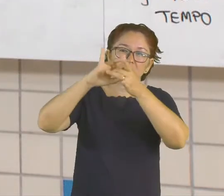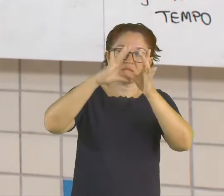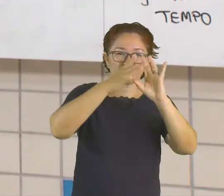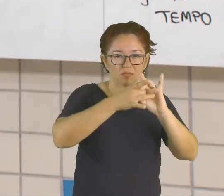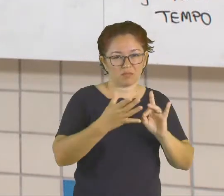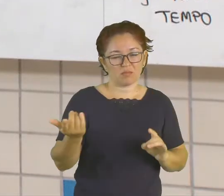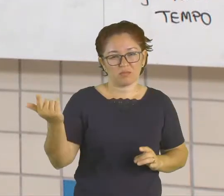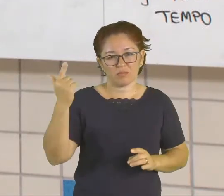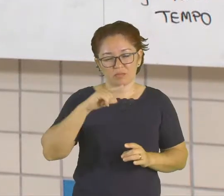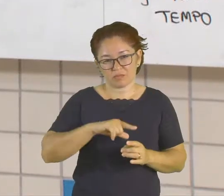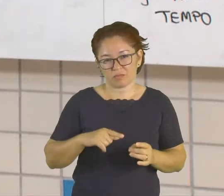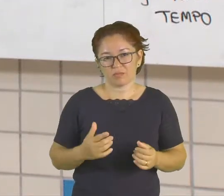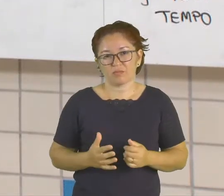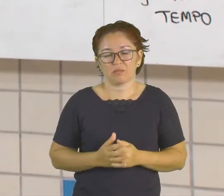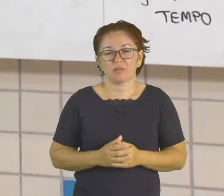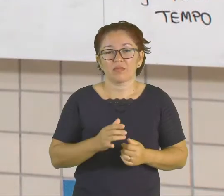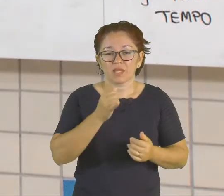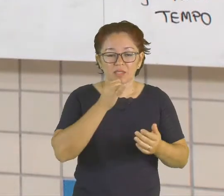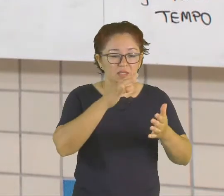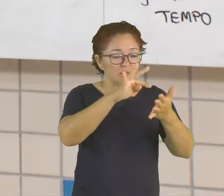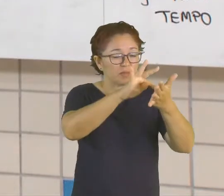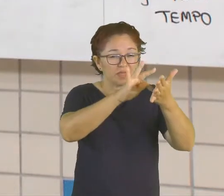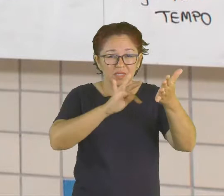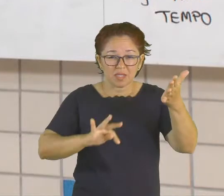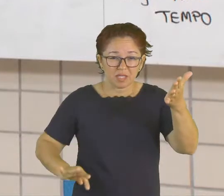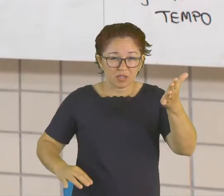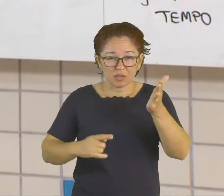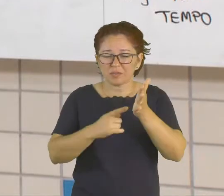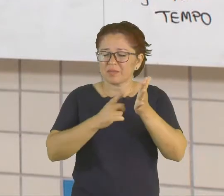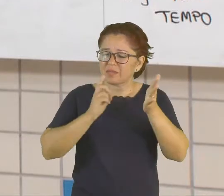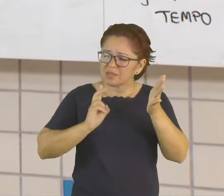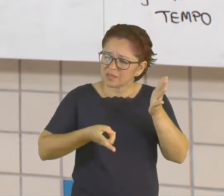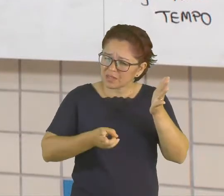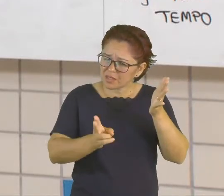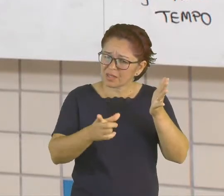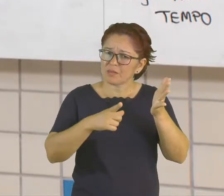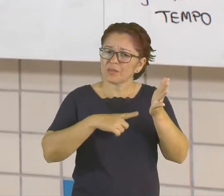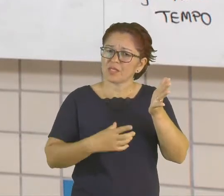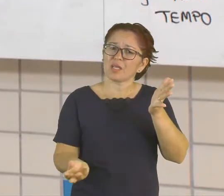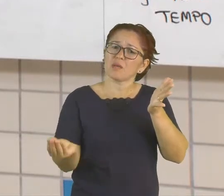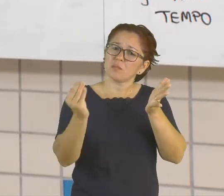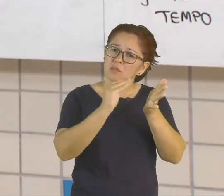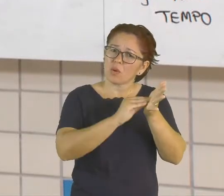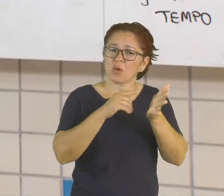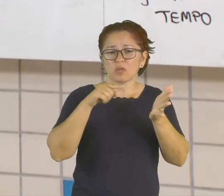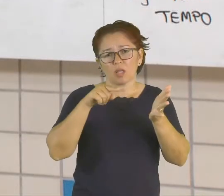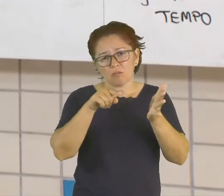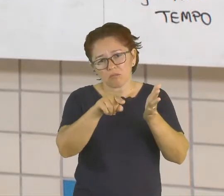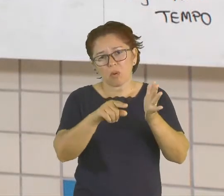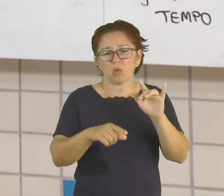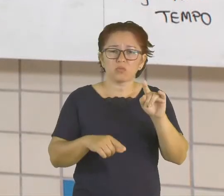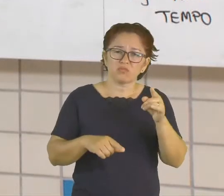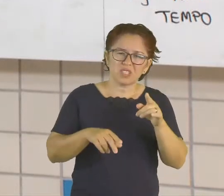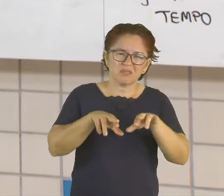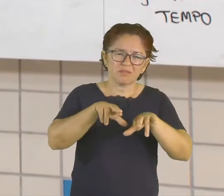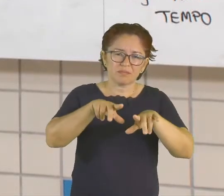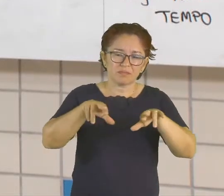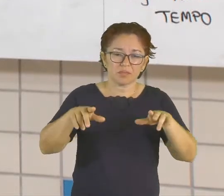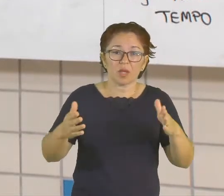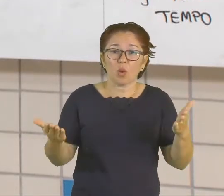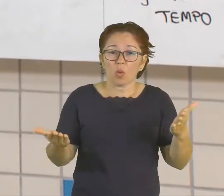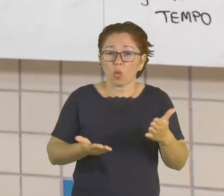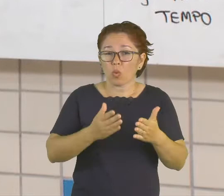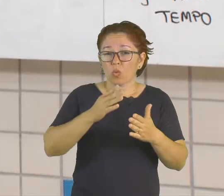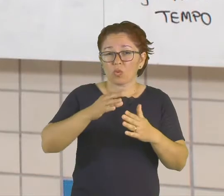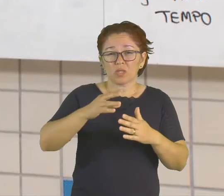vocês observam que tem o uso da pontuação. E hoje nós vamos destacar 2 pontuações que